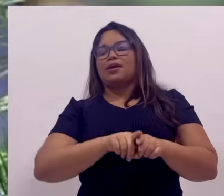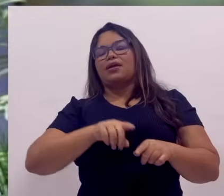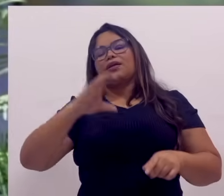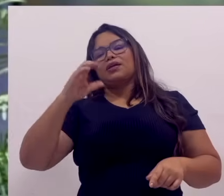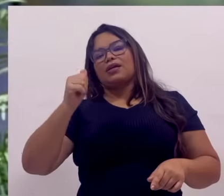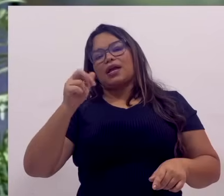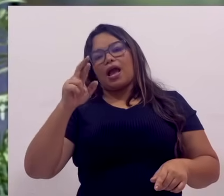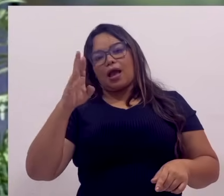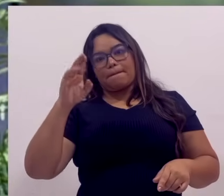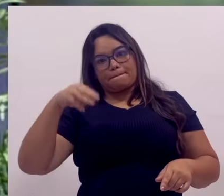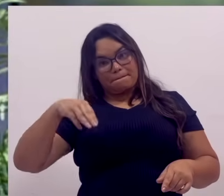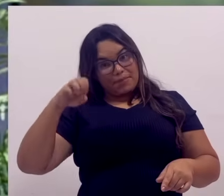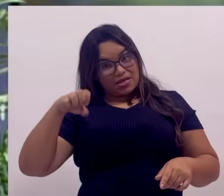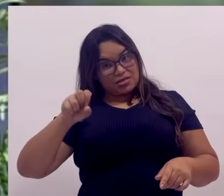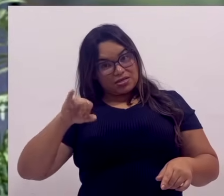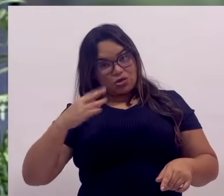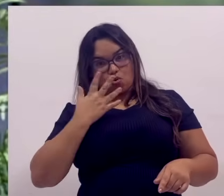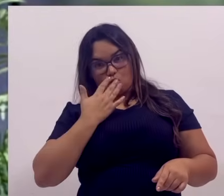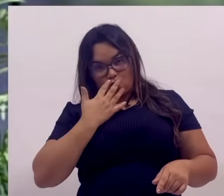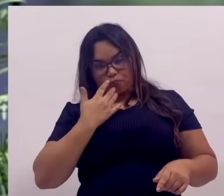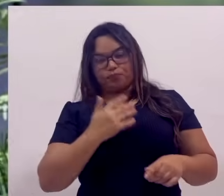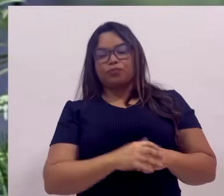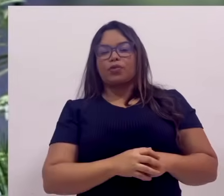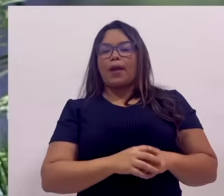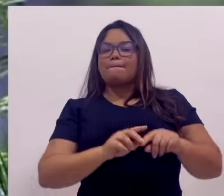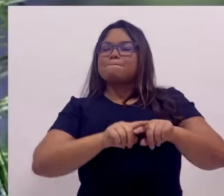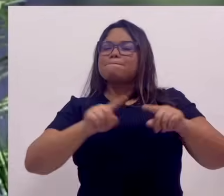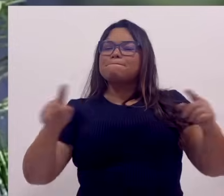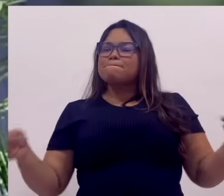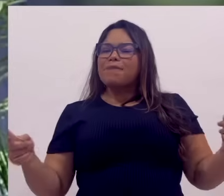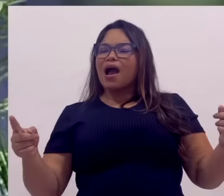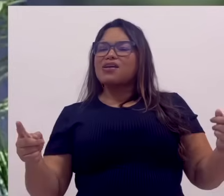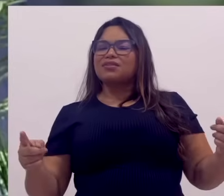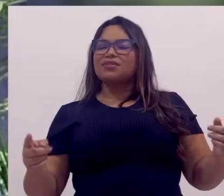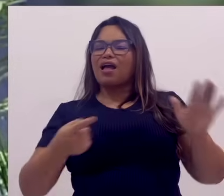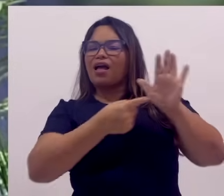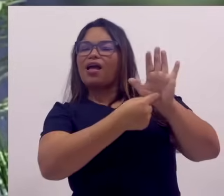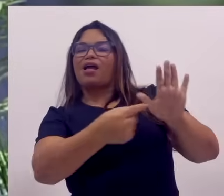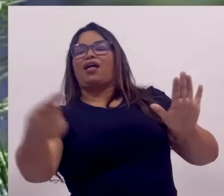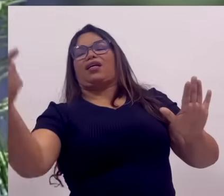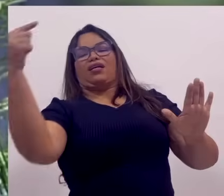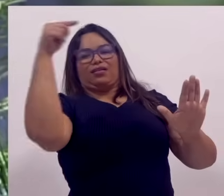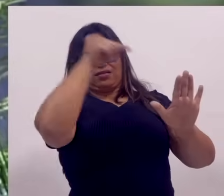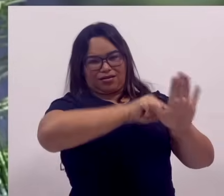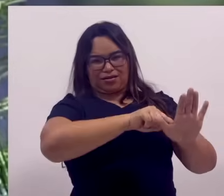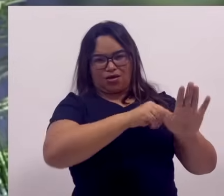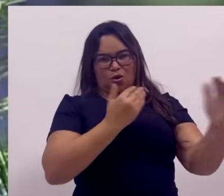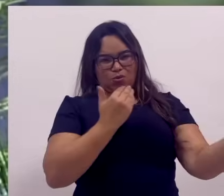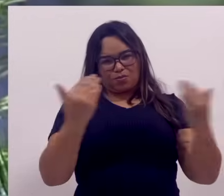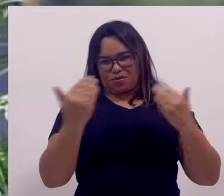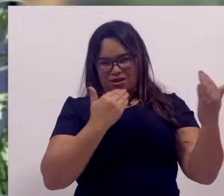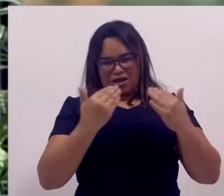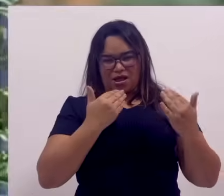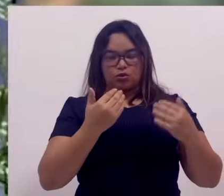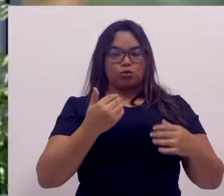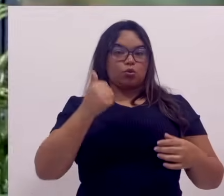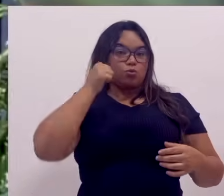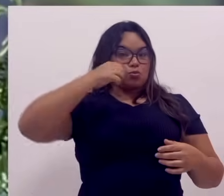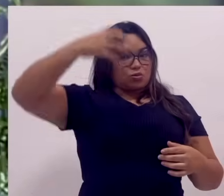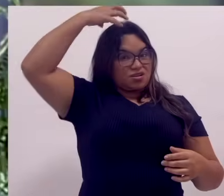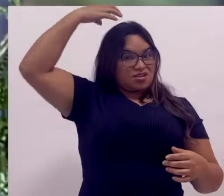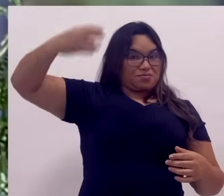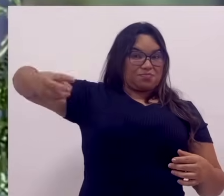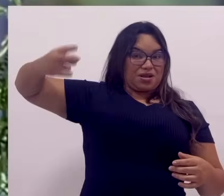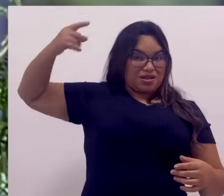literal que existia nessa época e o aplica para o futuro e aplica a toda esta grande apostasia que